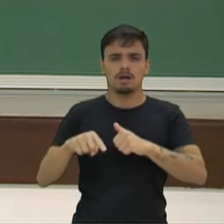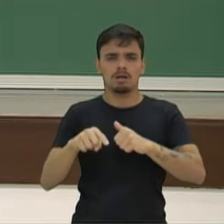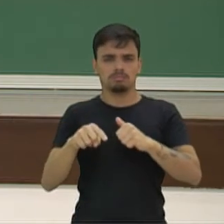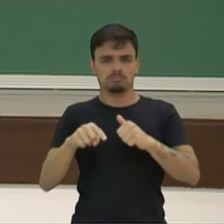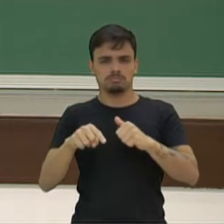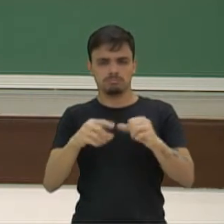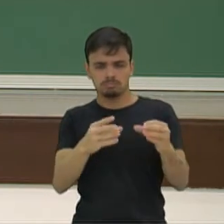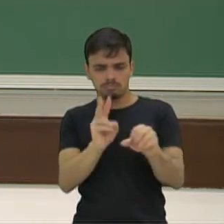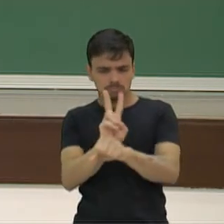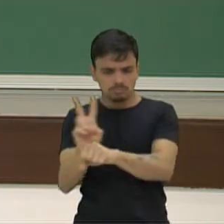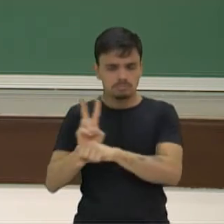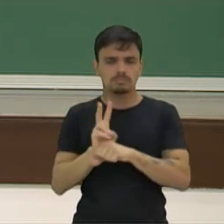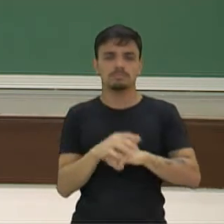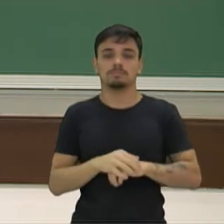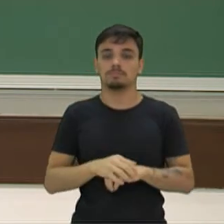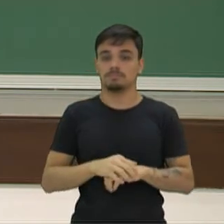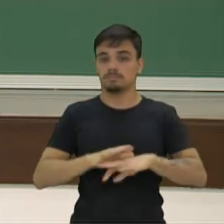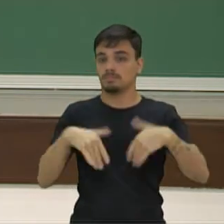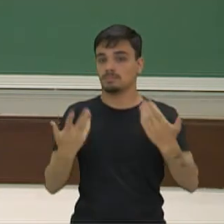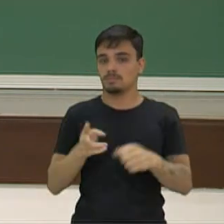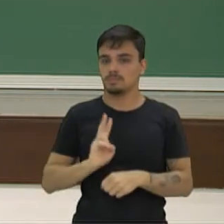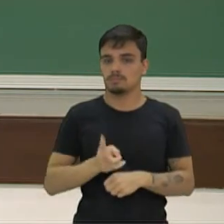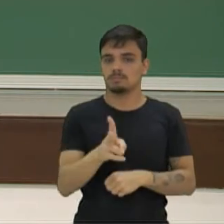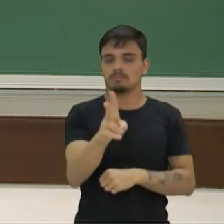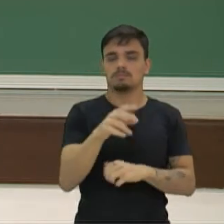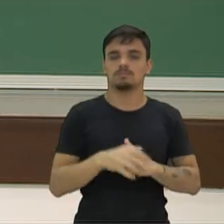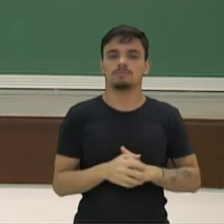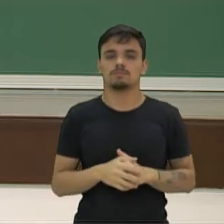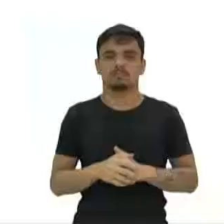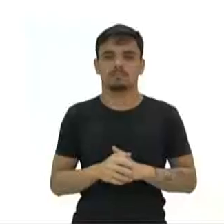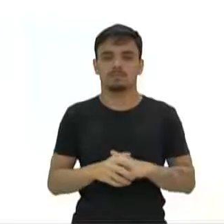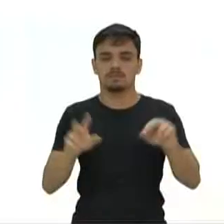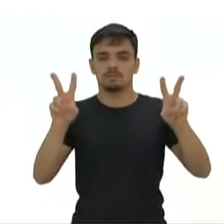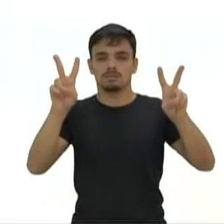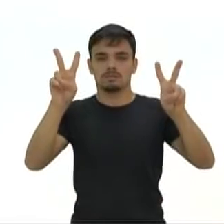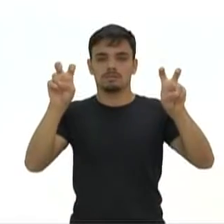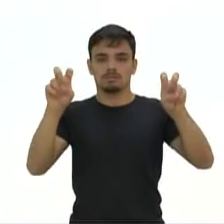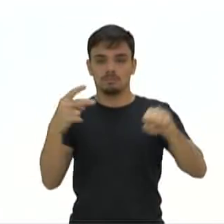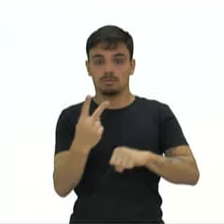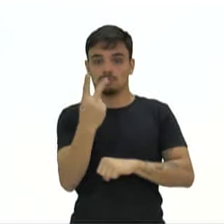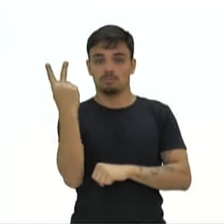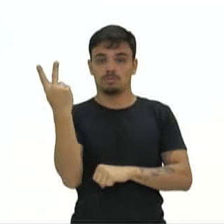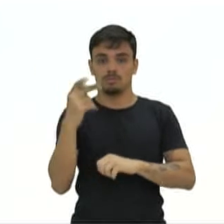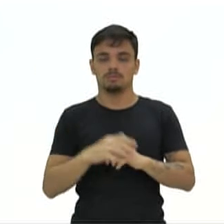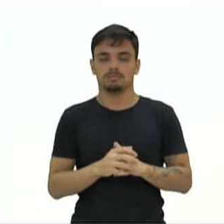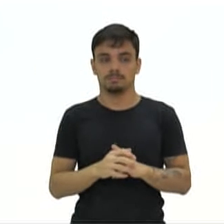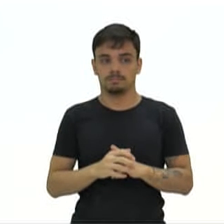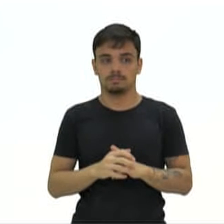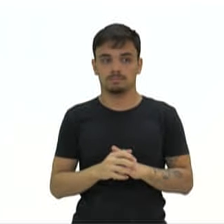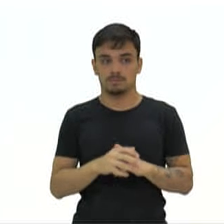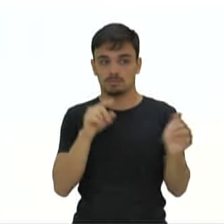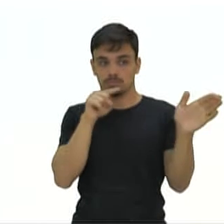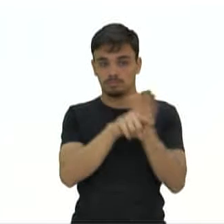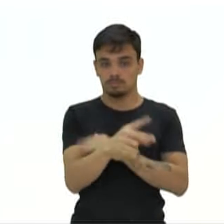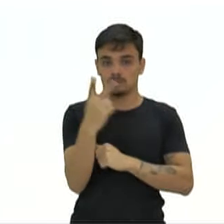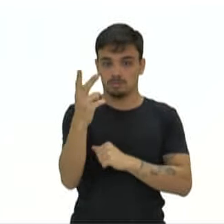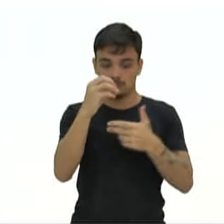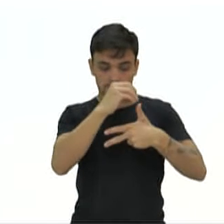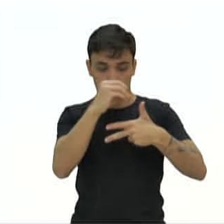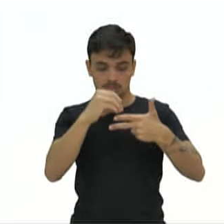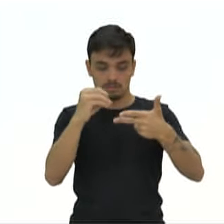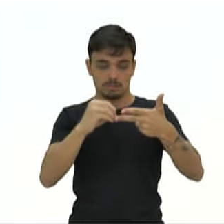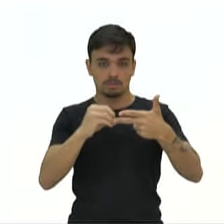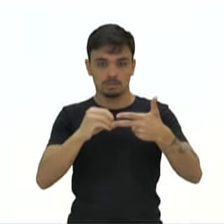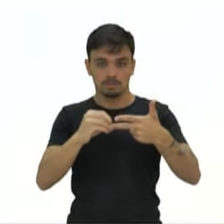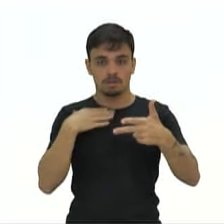formidável? E, para seguirmos... Olha, essa questão 2, isso aqui ó, é uma questão que o Enem gosta muito. Eles